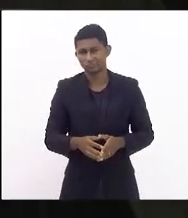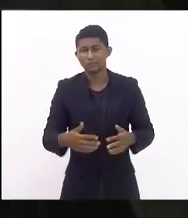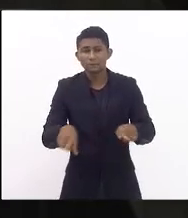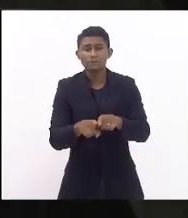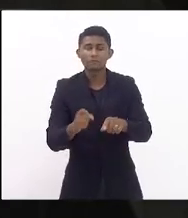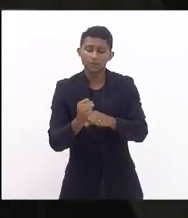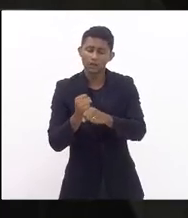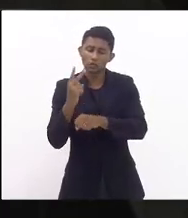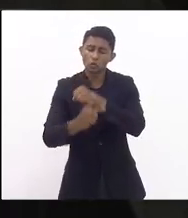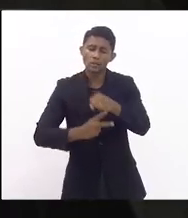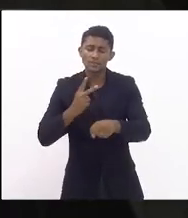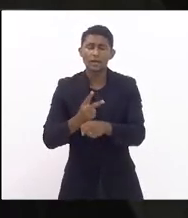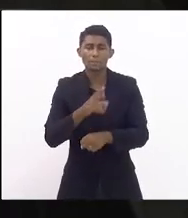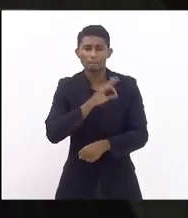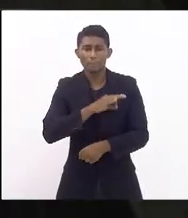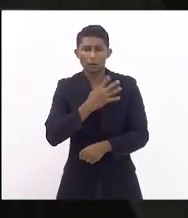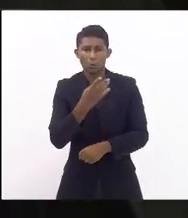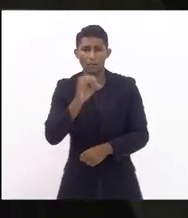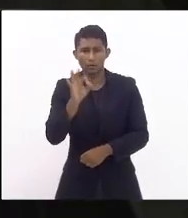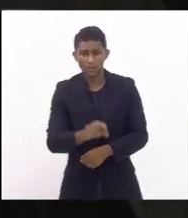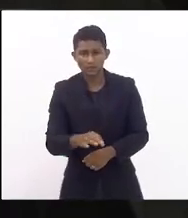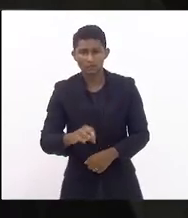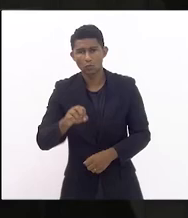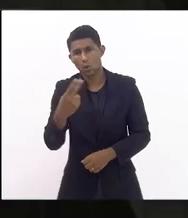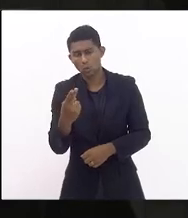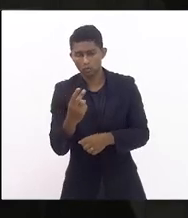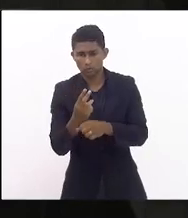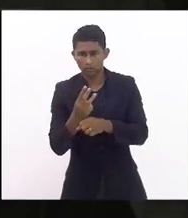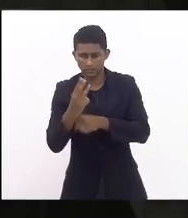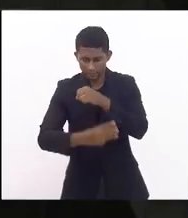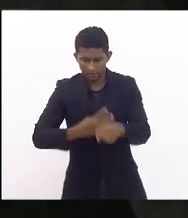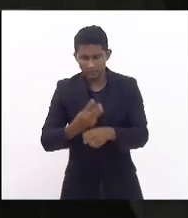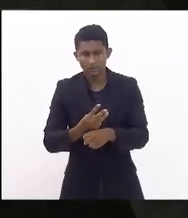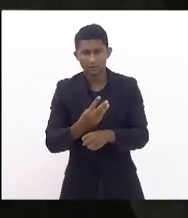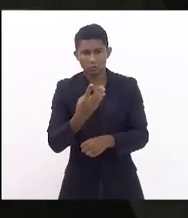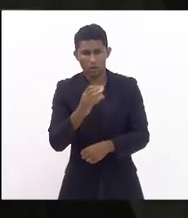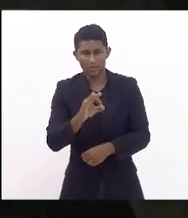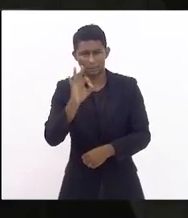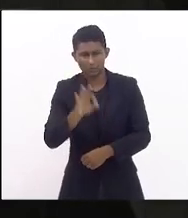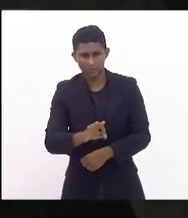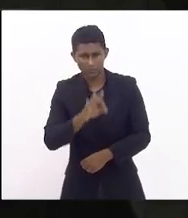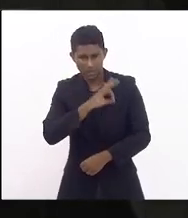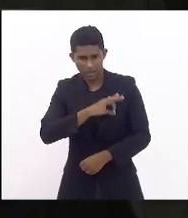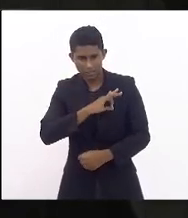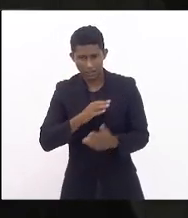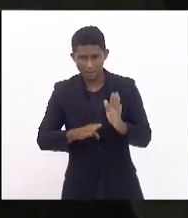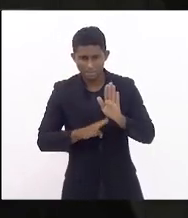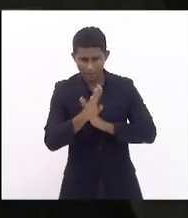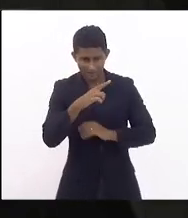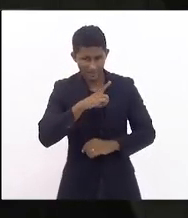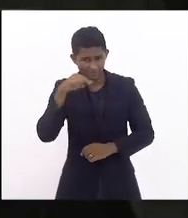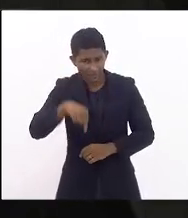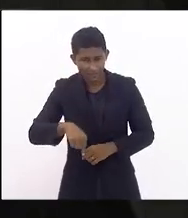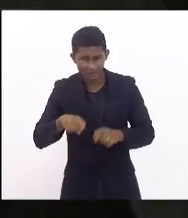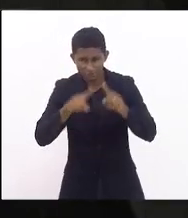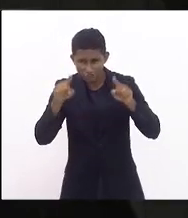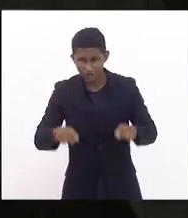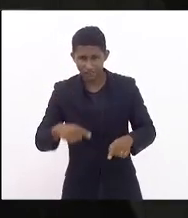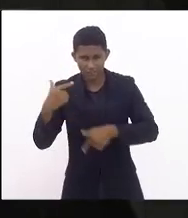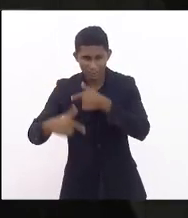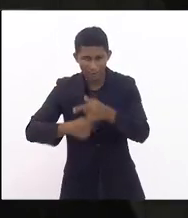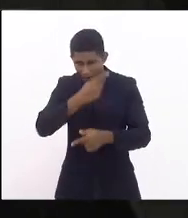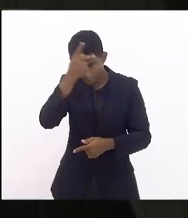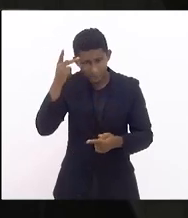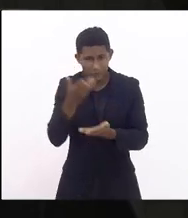2 anos, que teve 40% de aumento em 3 anos. Então, eu não acredito que seja possível,